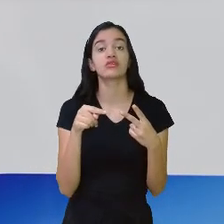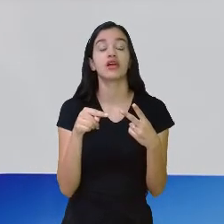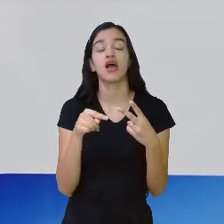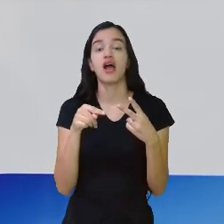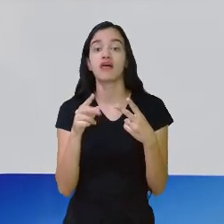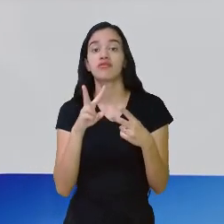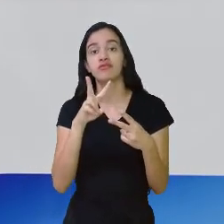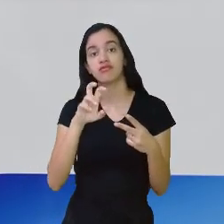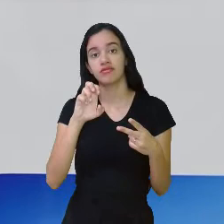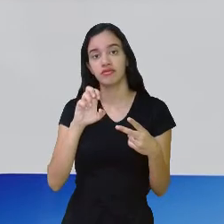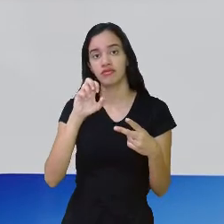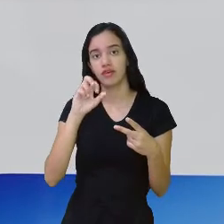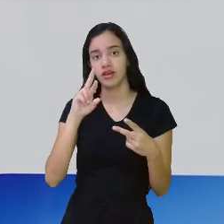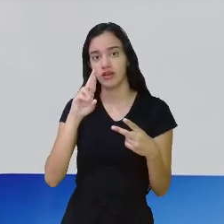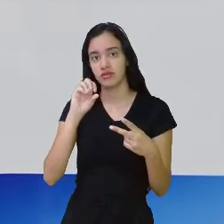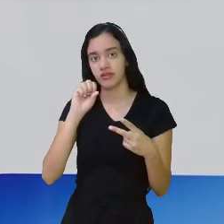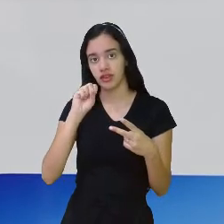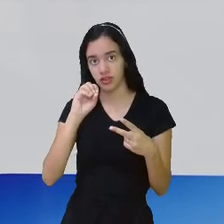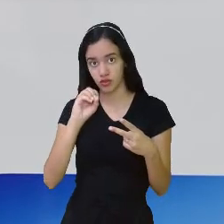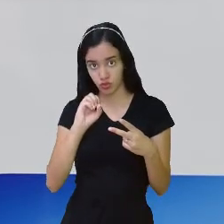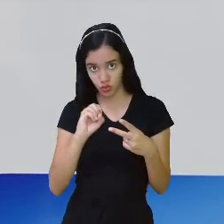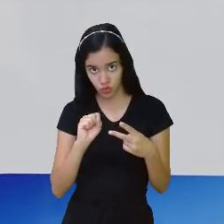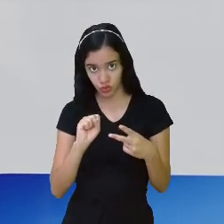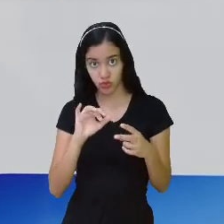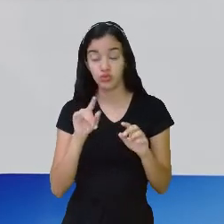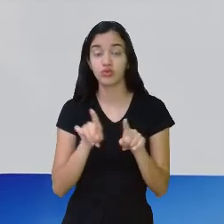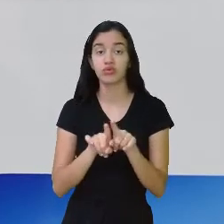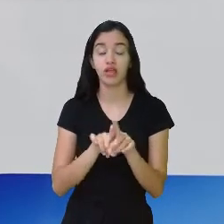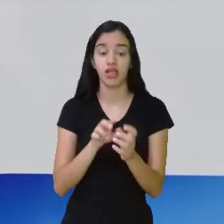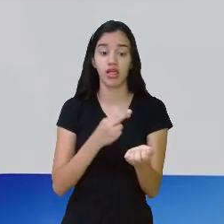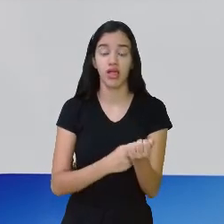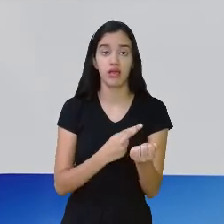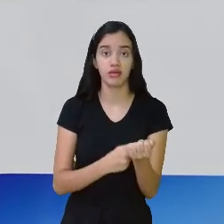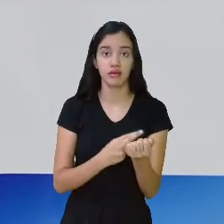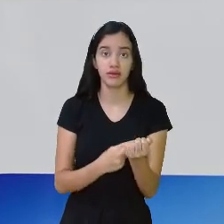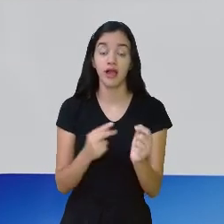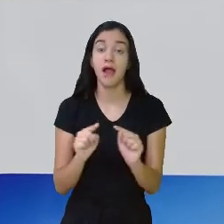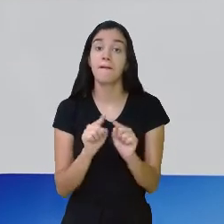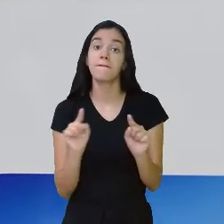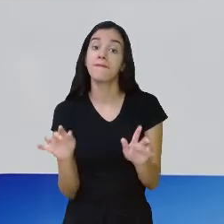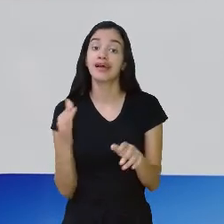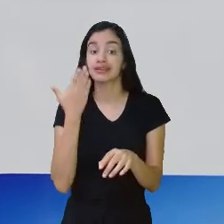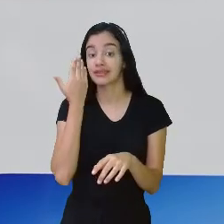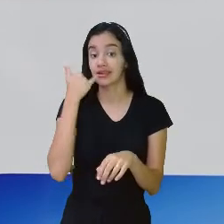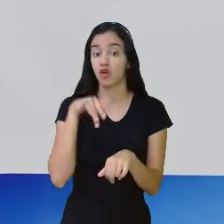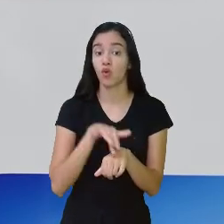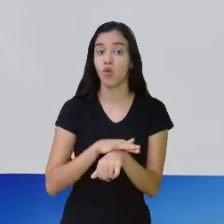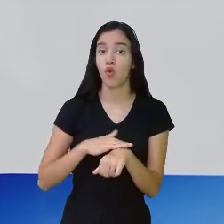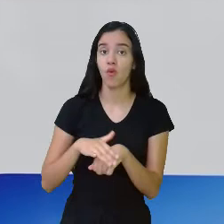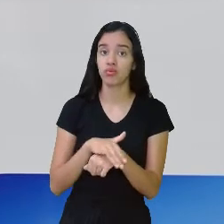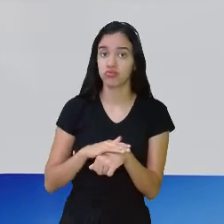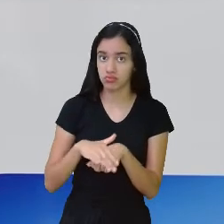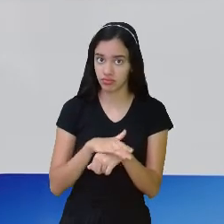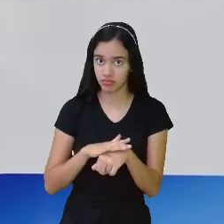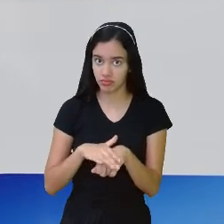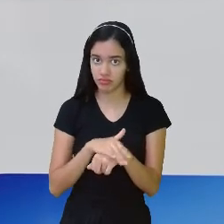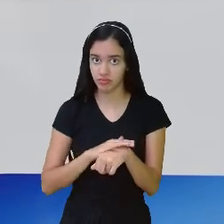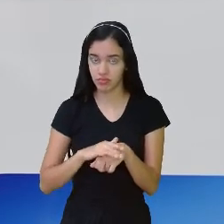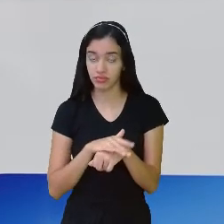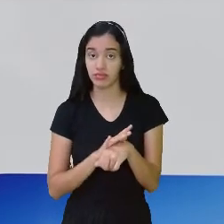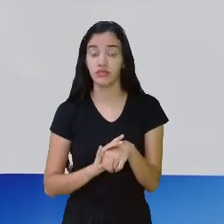rimam, não é? Para passear, rima, mas que saiba conversar. Então, as rimas estão